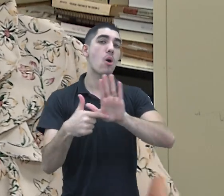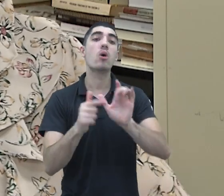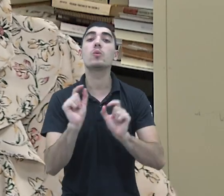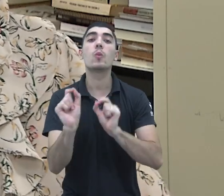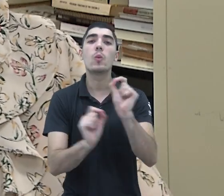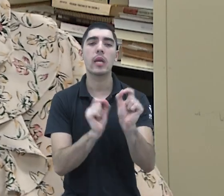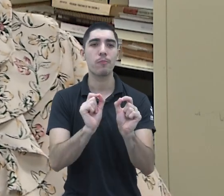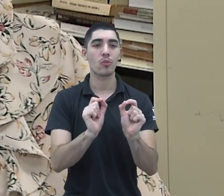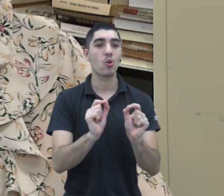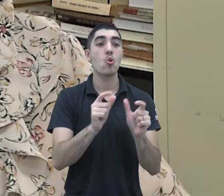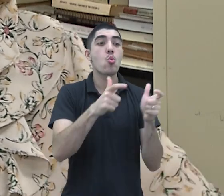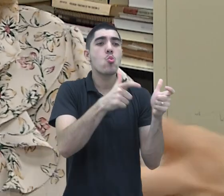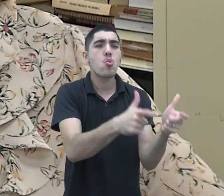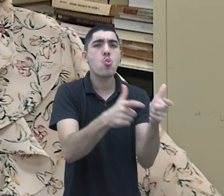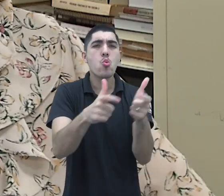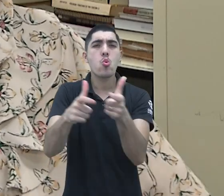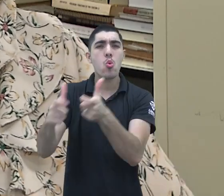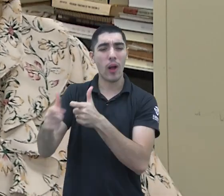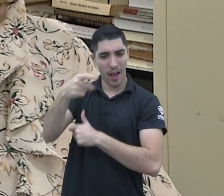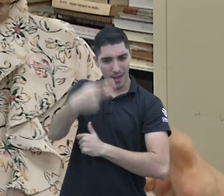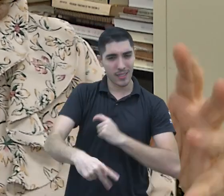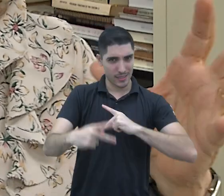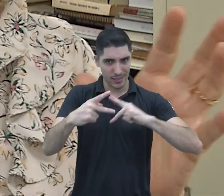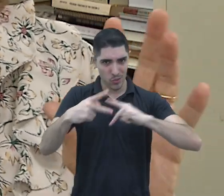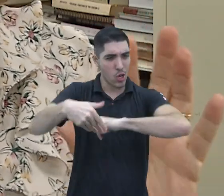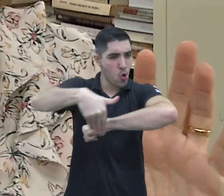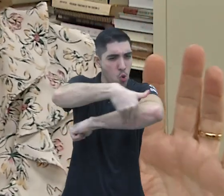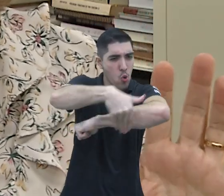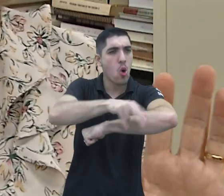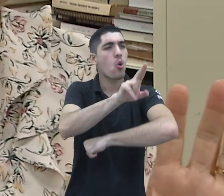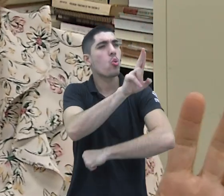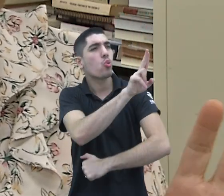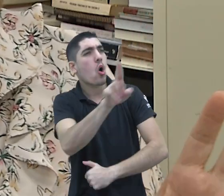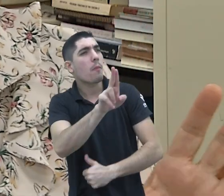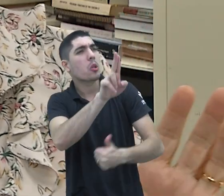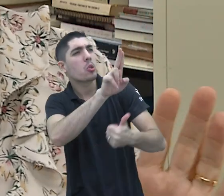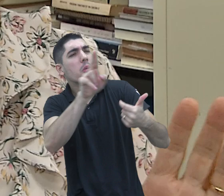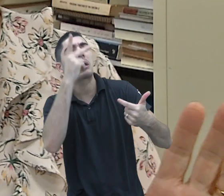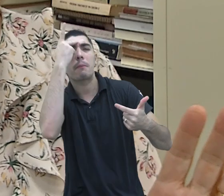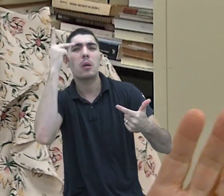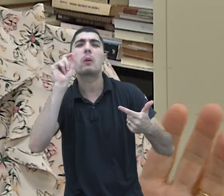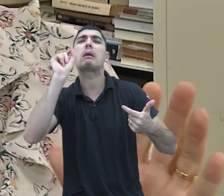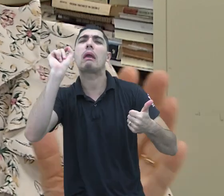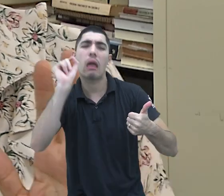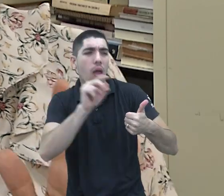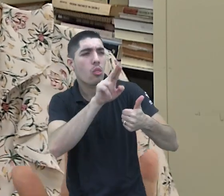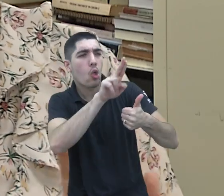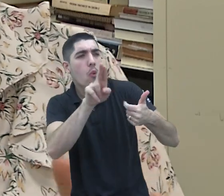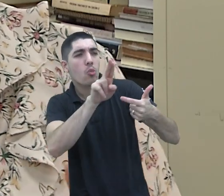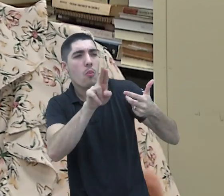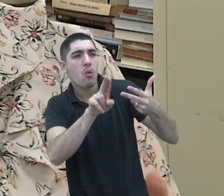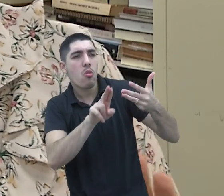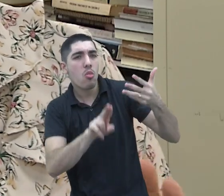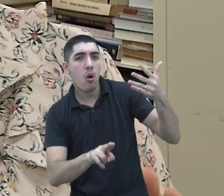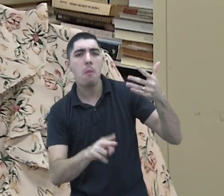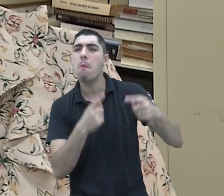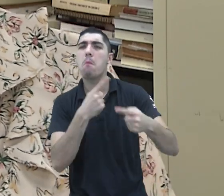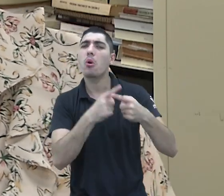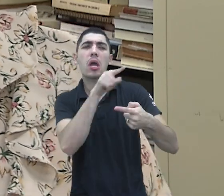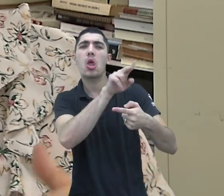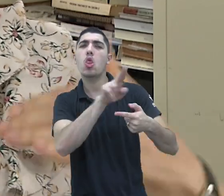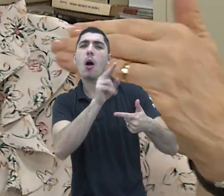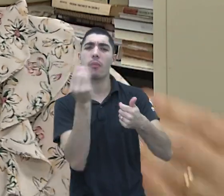que busca desvendar todos os vários nomes das ruas que a cidade foi tendo ao longo